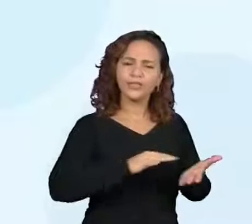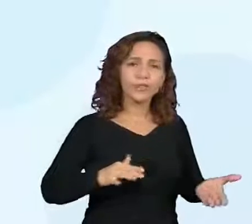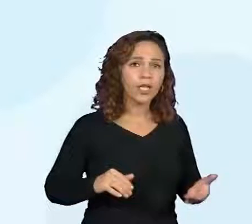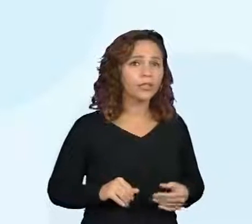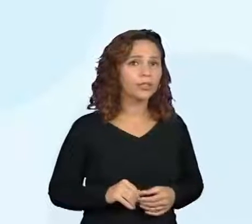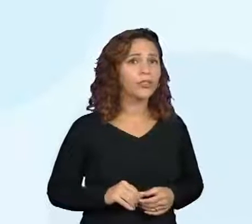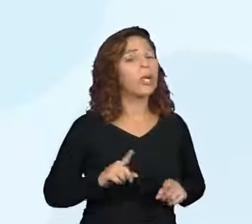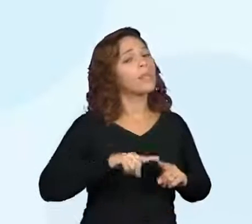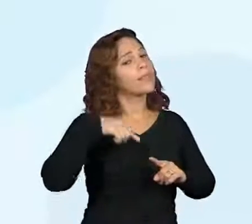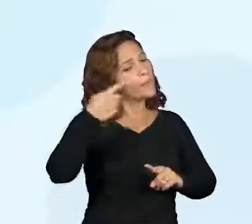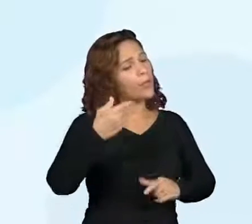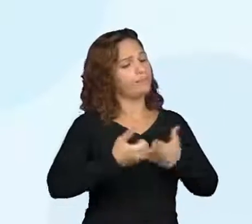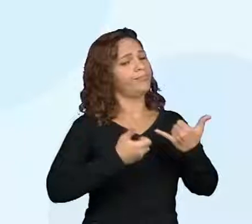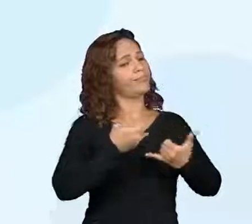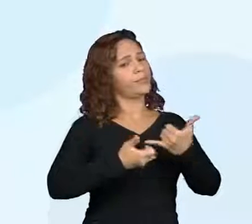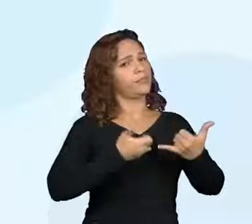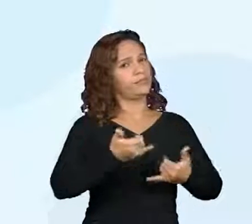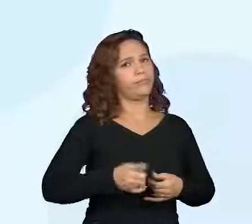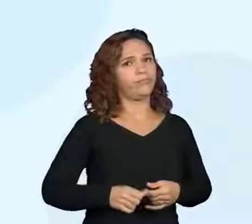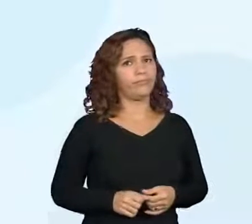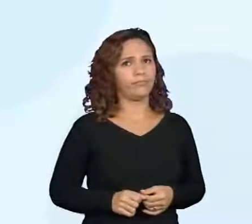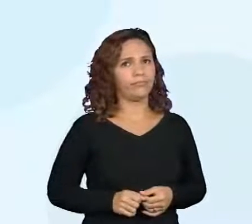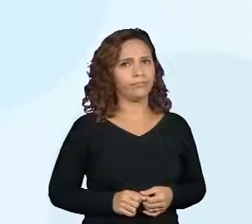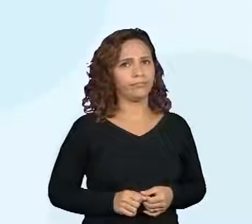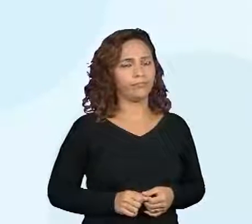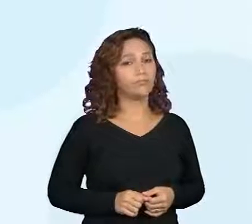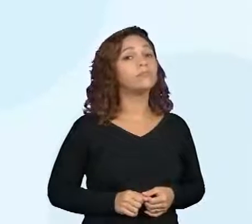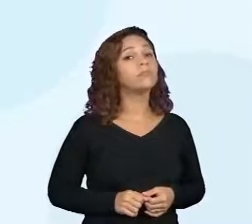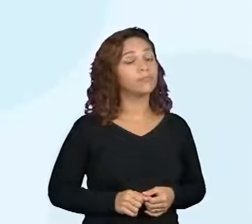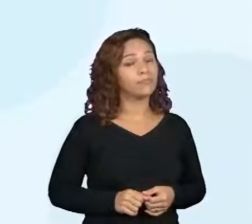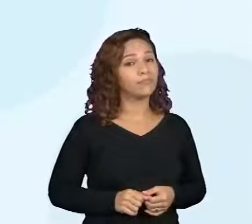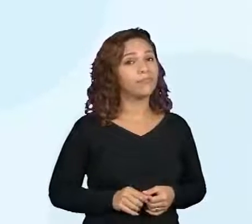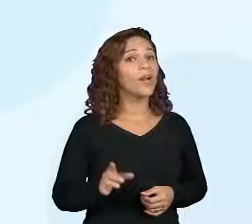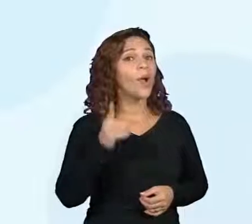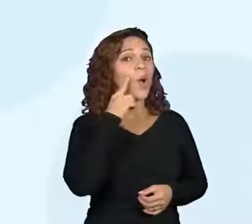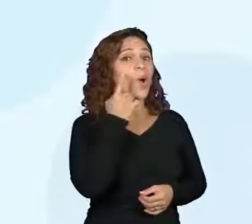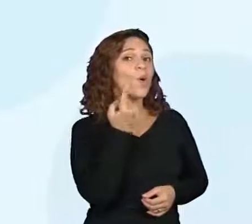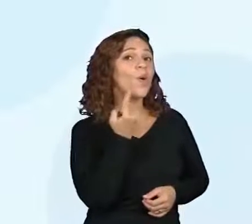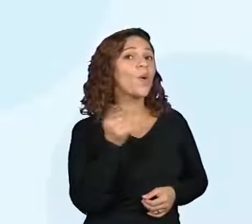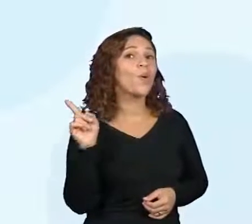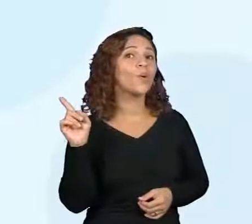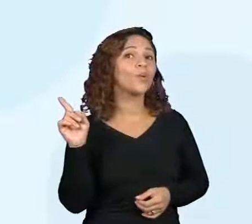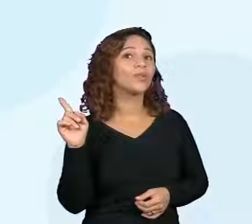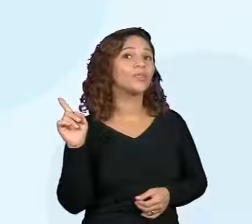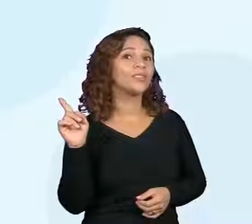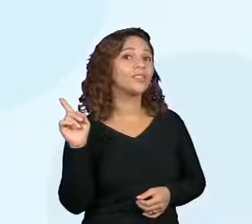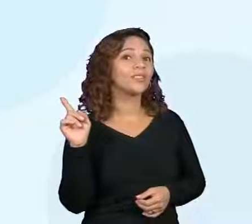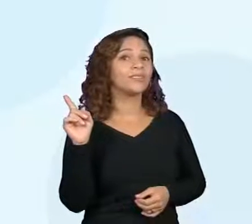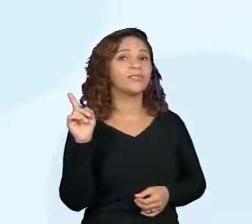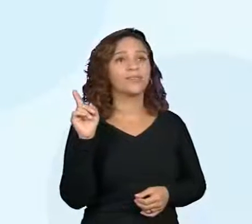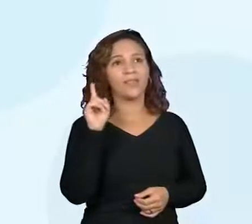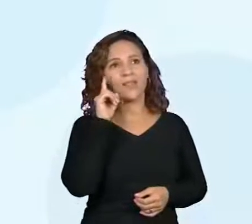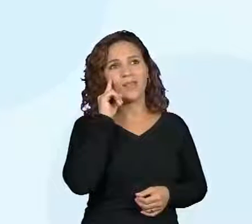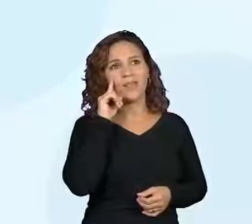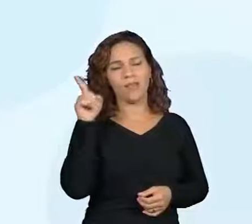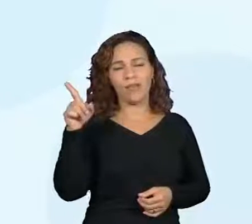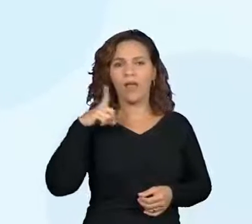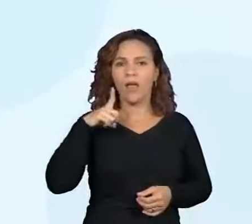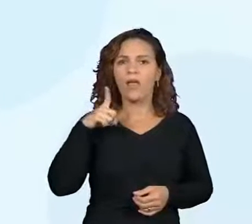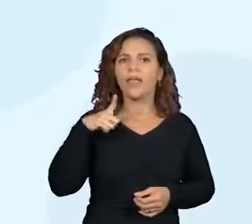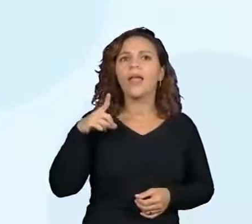Depois poderá brincar. E por último, a gente percebe aqui que são balões de identificação